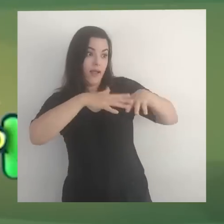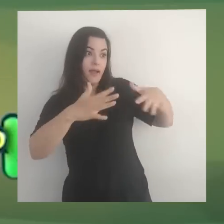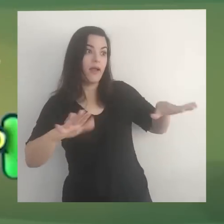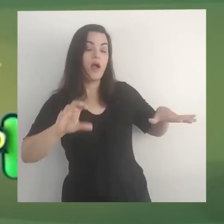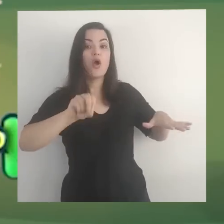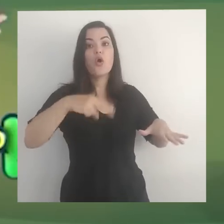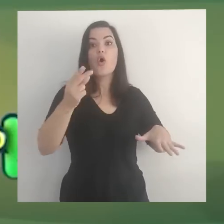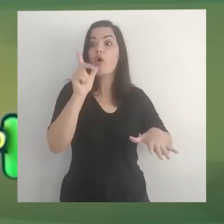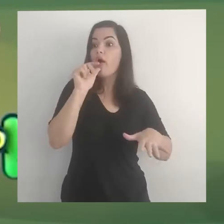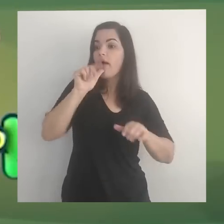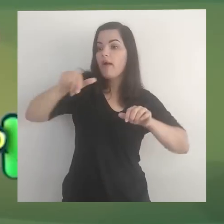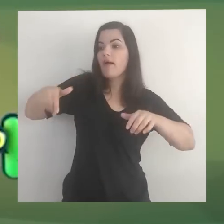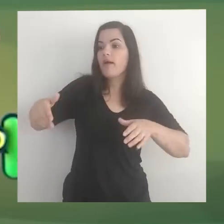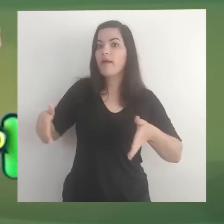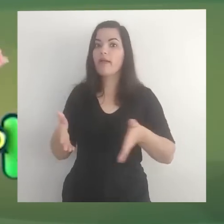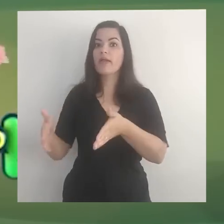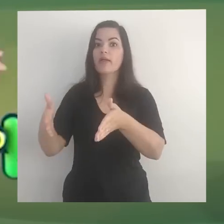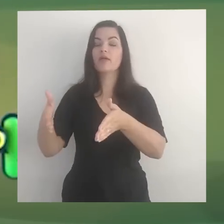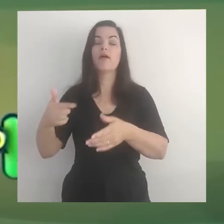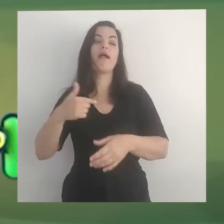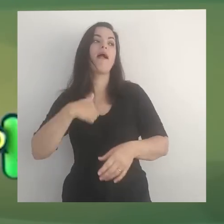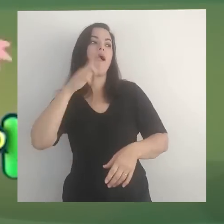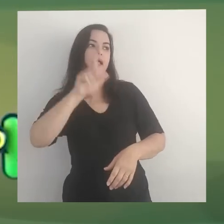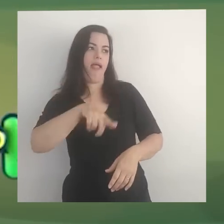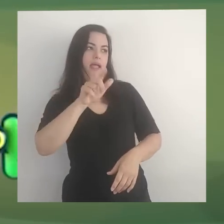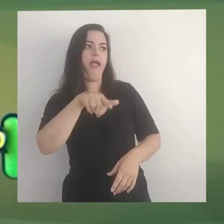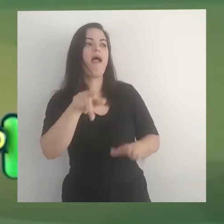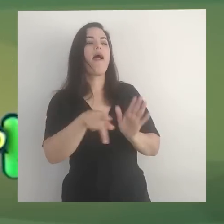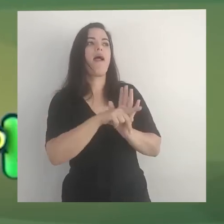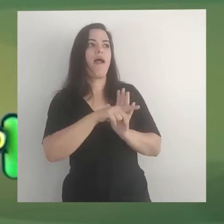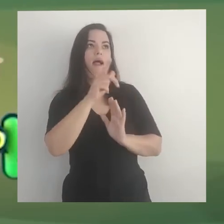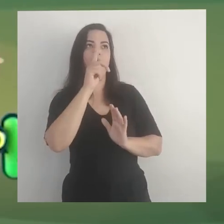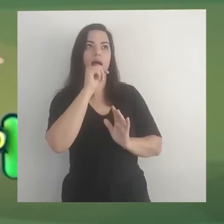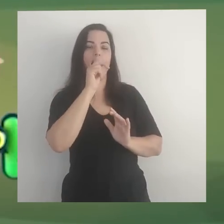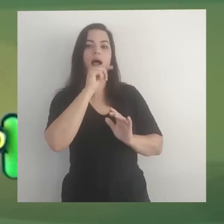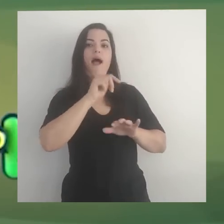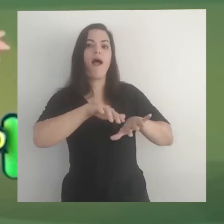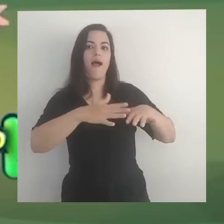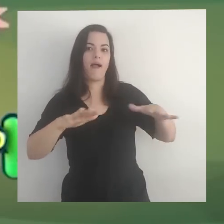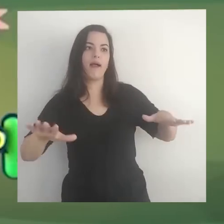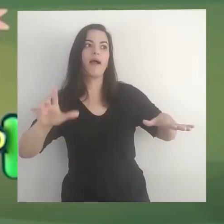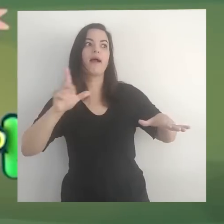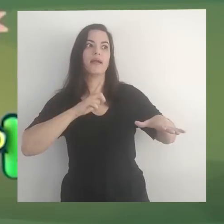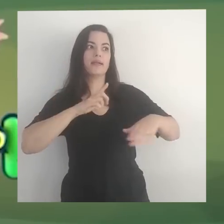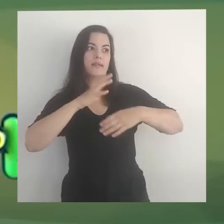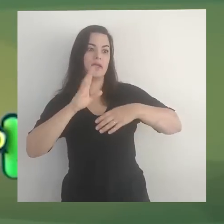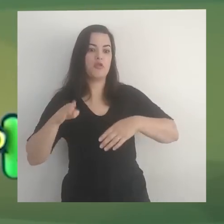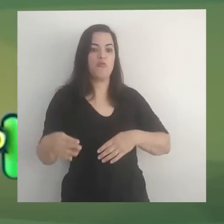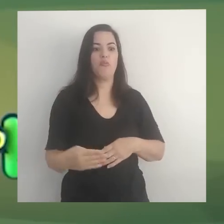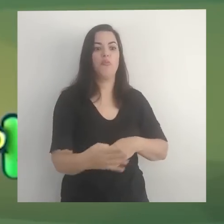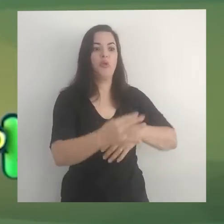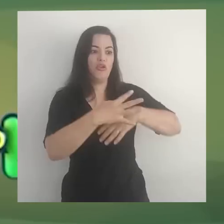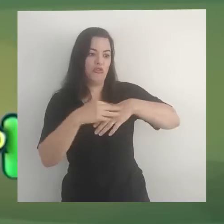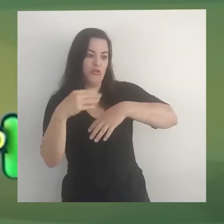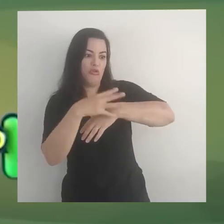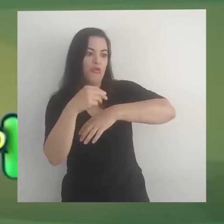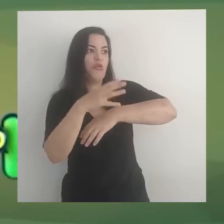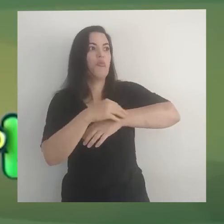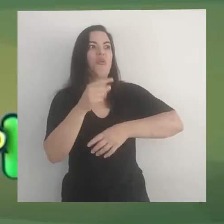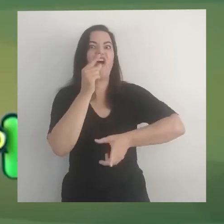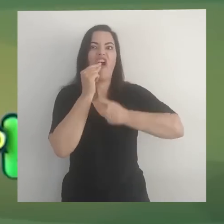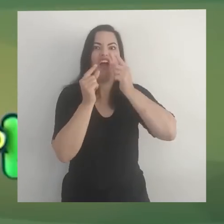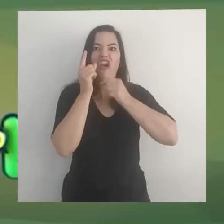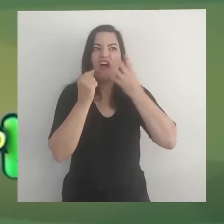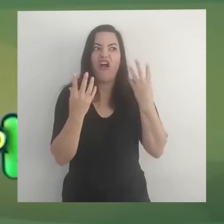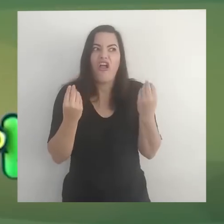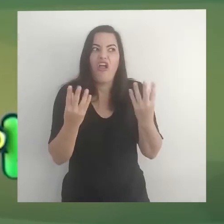de peixes peludos, com um montão de olhos e muito mais dentes do que tubarão, sabia? Como a